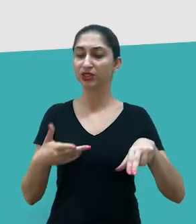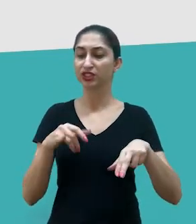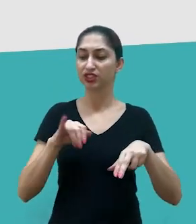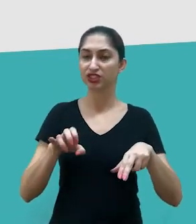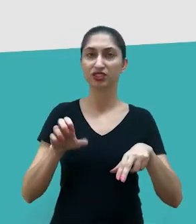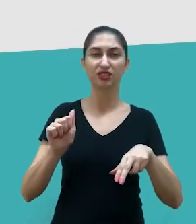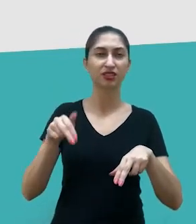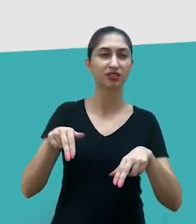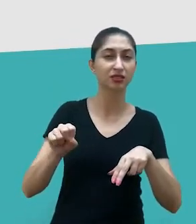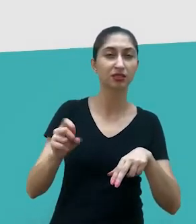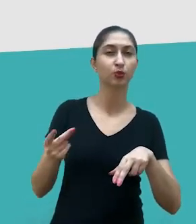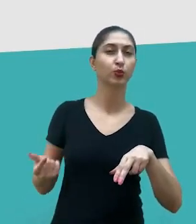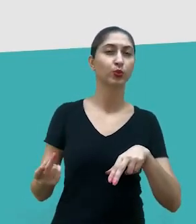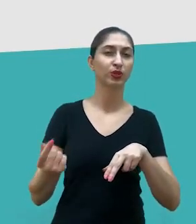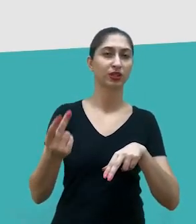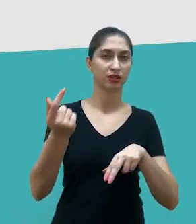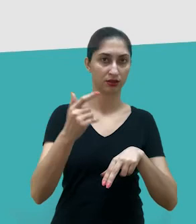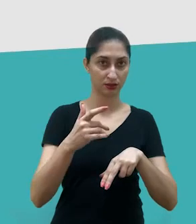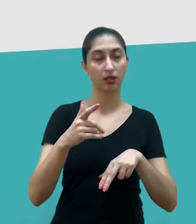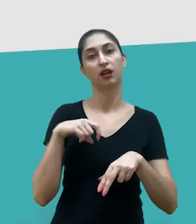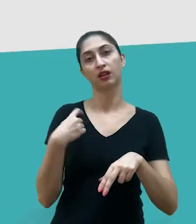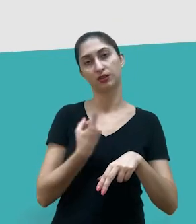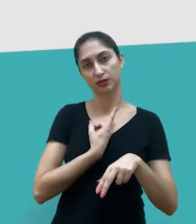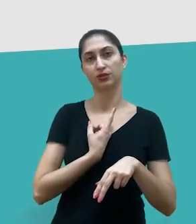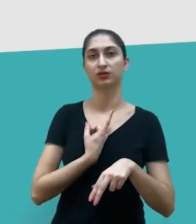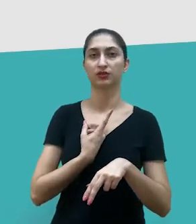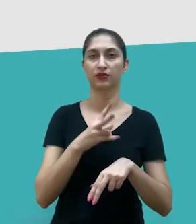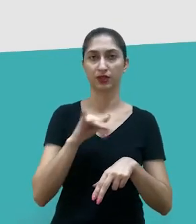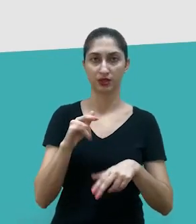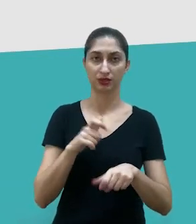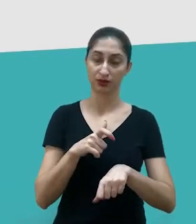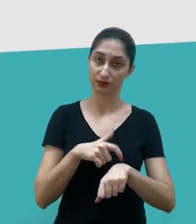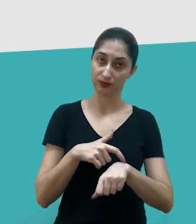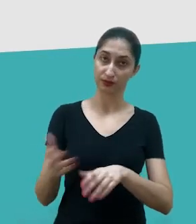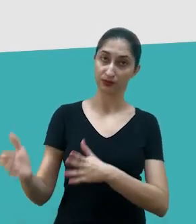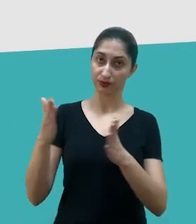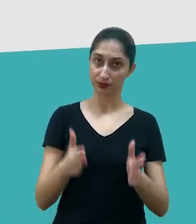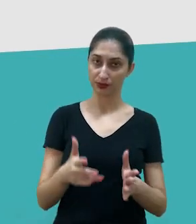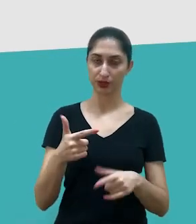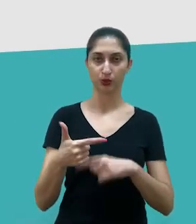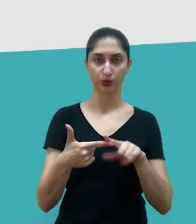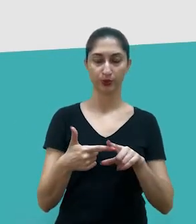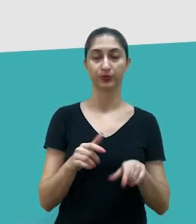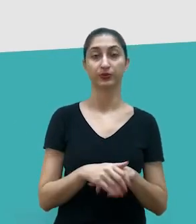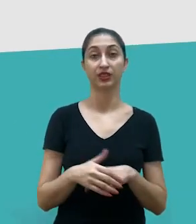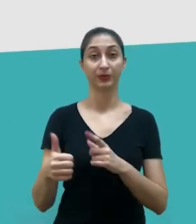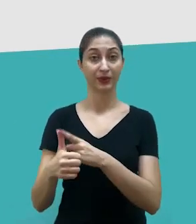dure muito. E aí, então, nós vamos entrar no segundo momento. Então, o primeiro